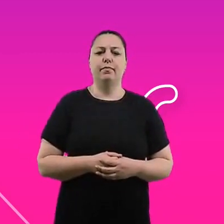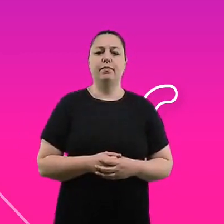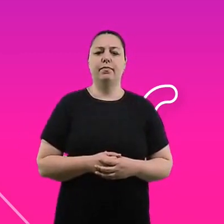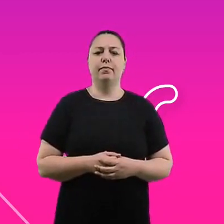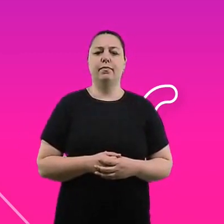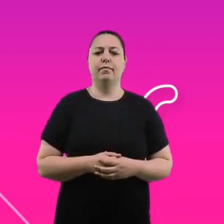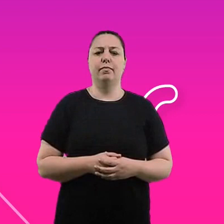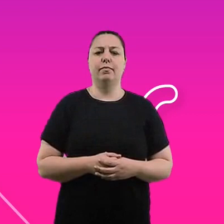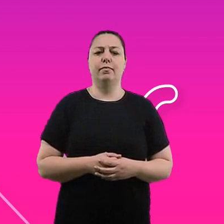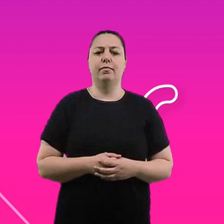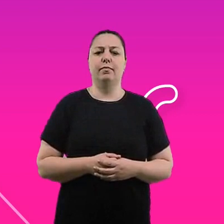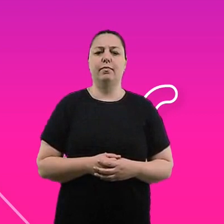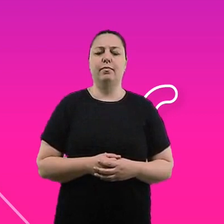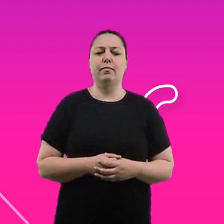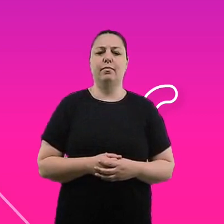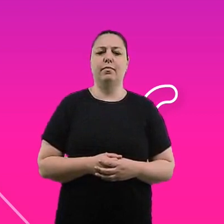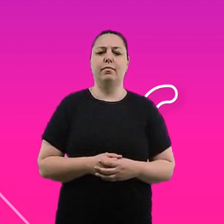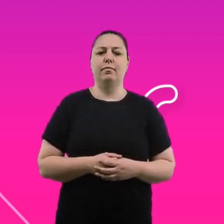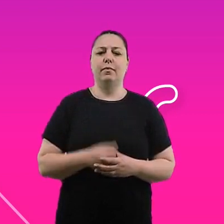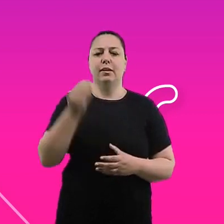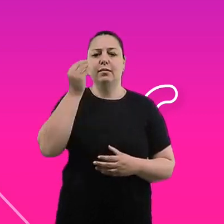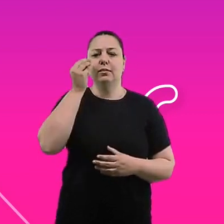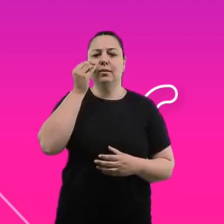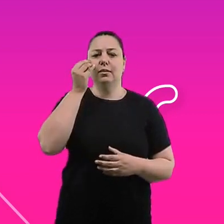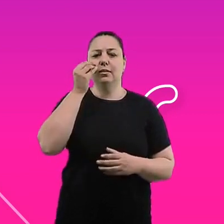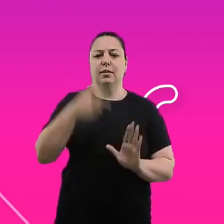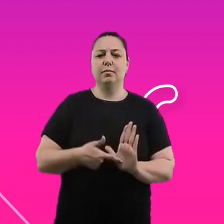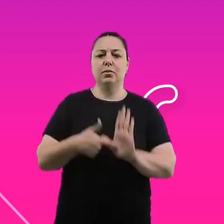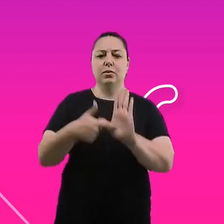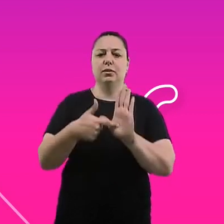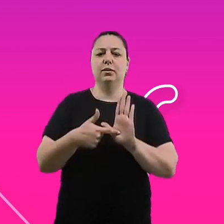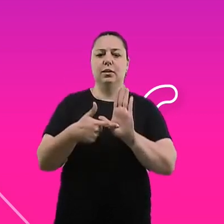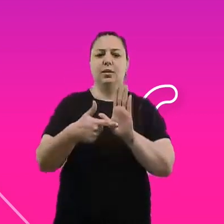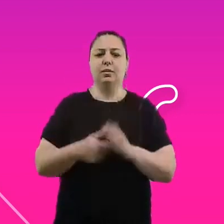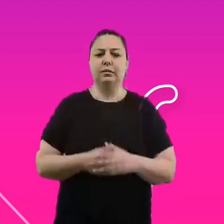Não estou conseguindo aqui compartilhar. Está desabilitado